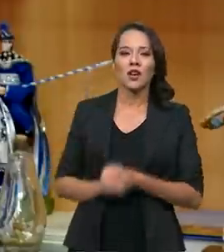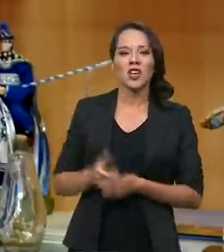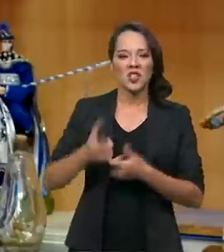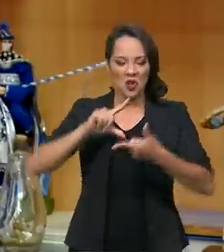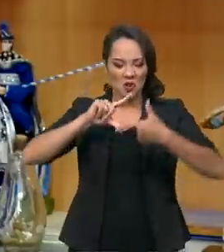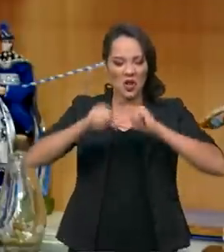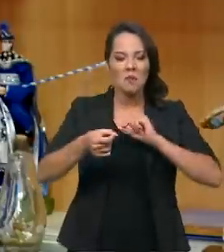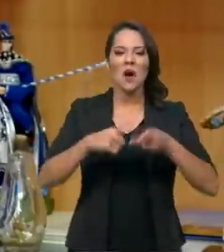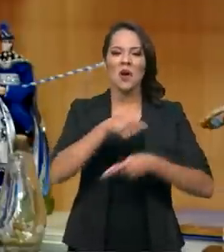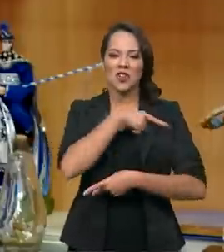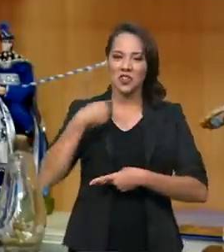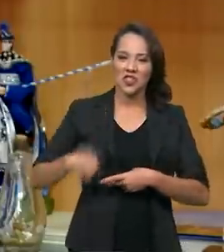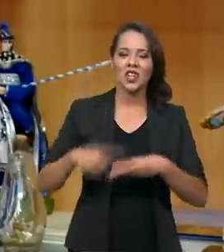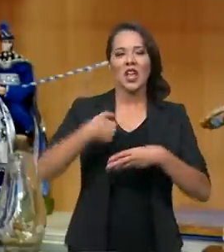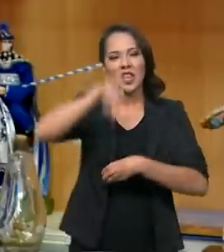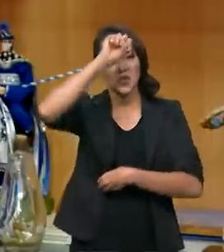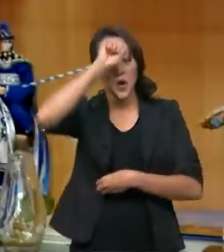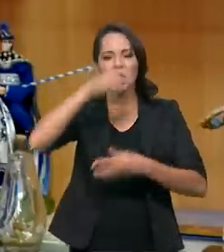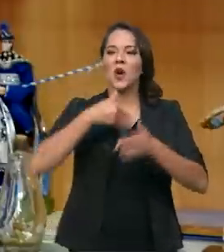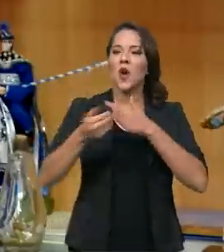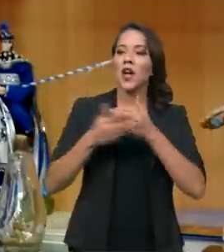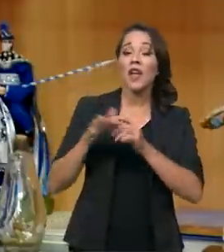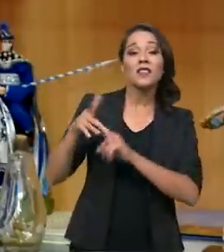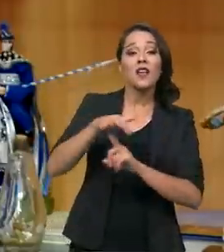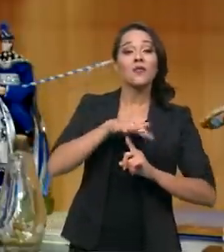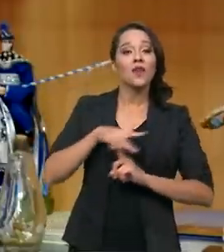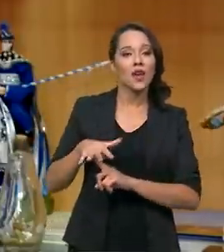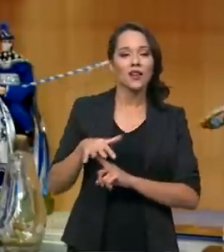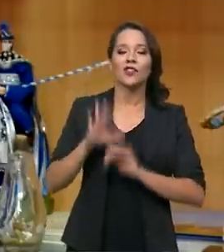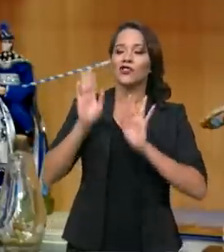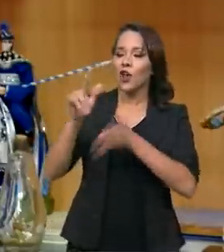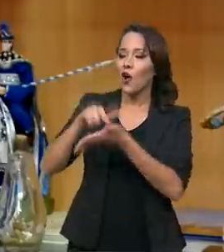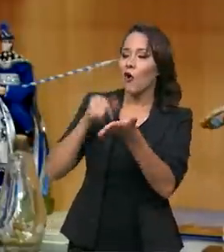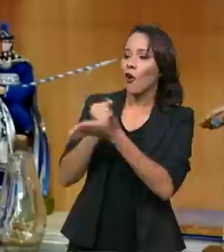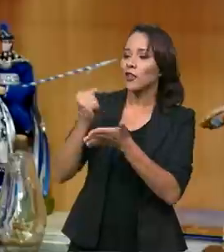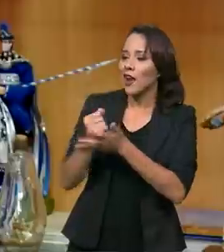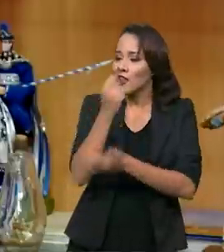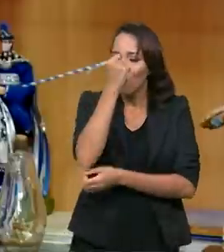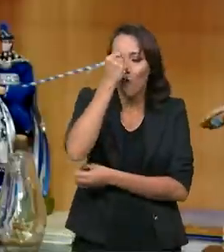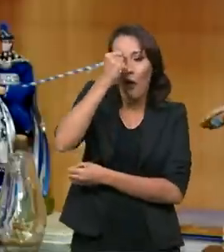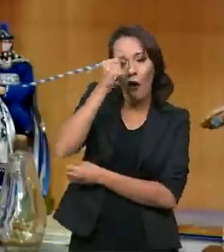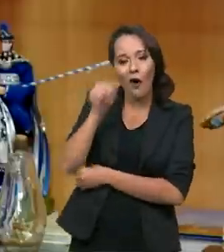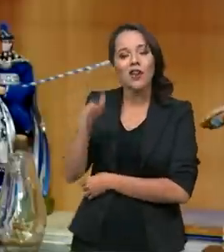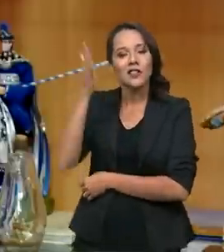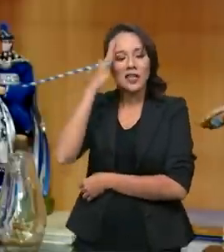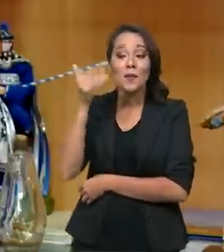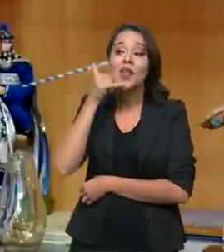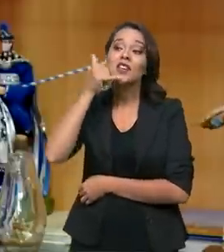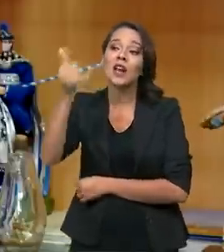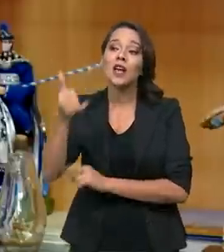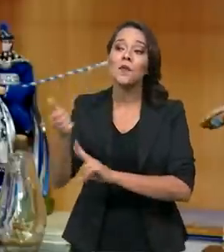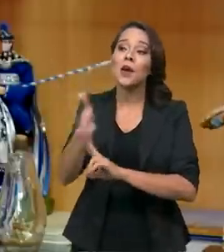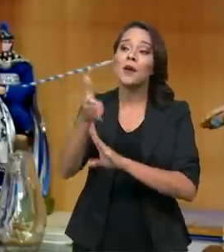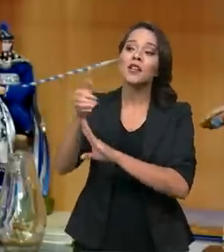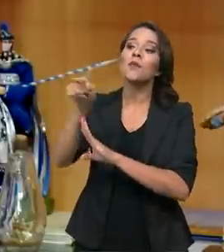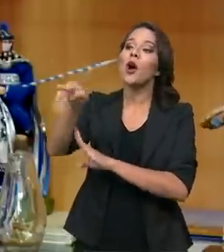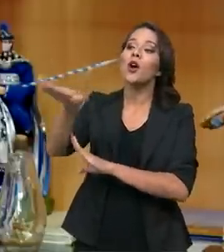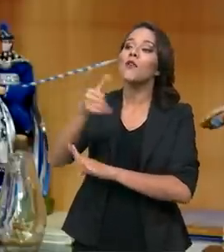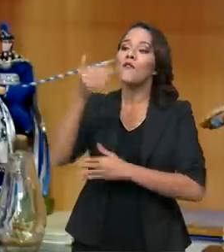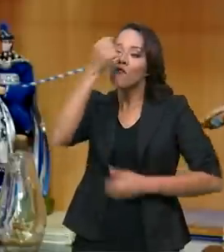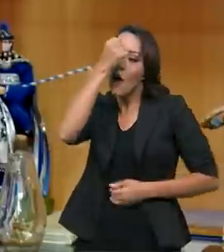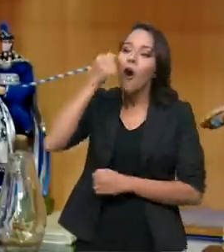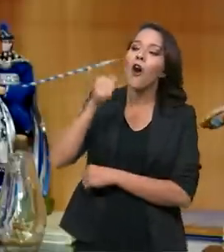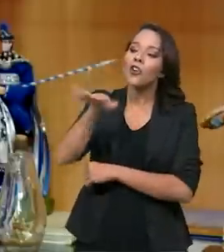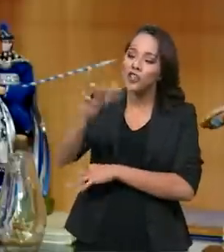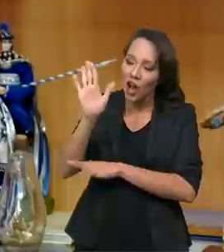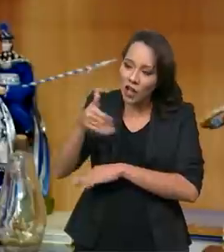Se eu tô no Japão na China na Suécia onde tem uma feira da embratur a gente vai comprar para lá porque sabe que tem já ligo para ele baixar da rua dentro do Forró aí